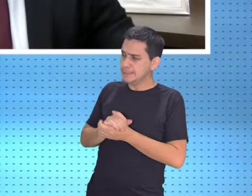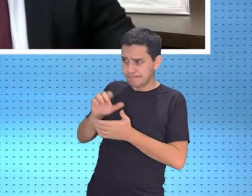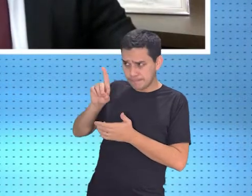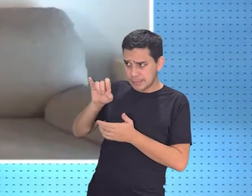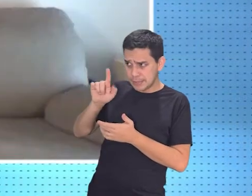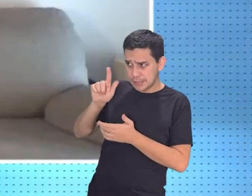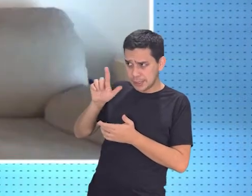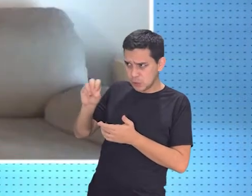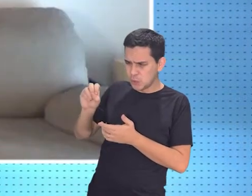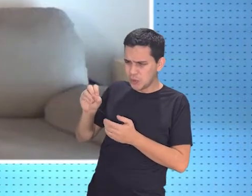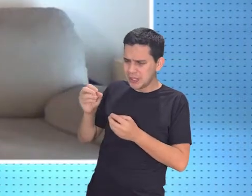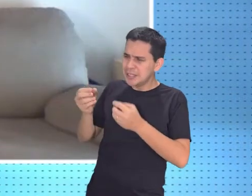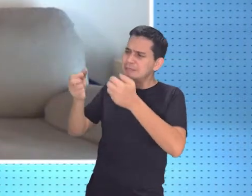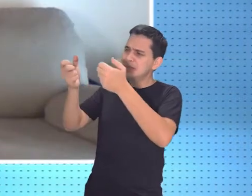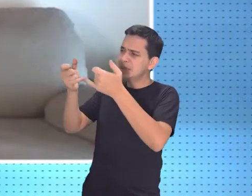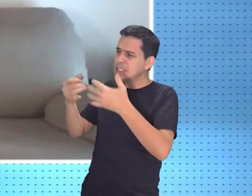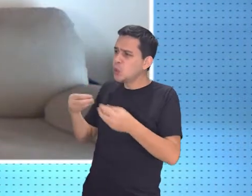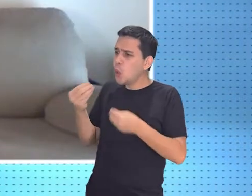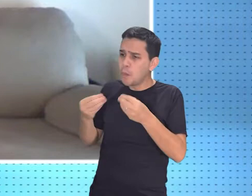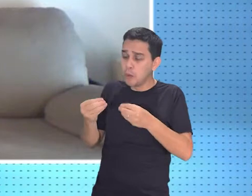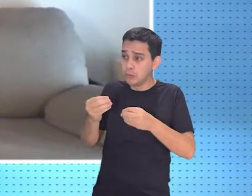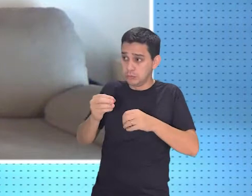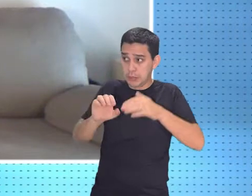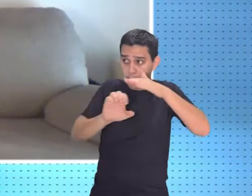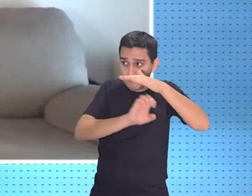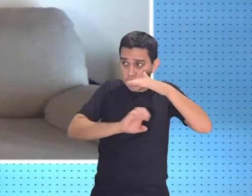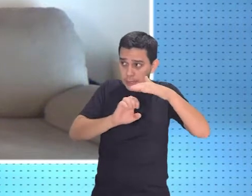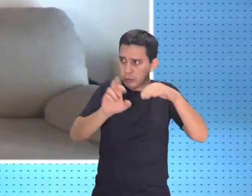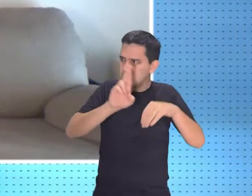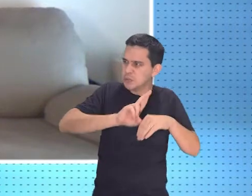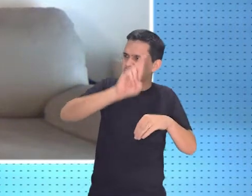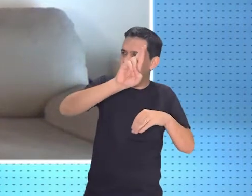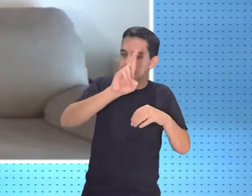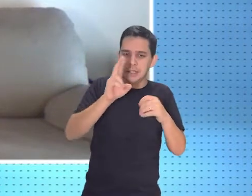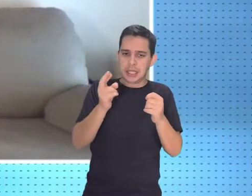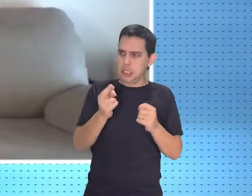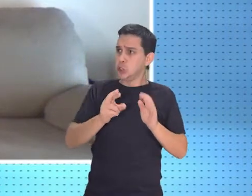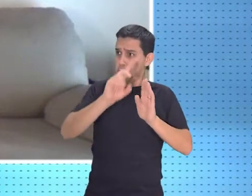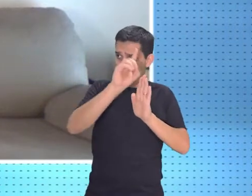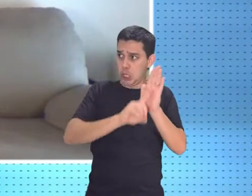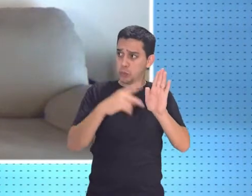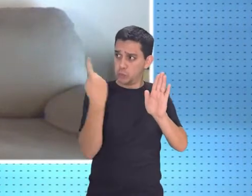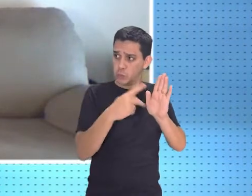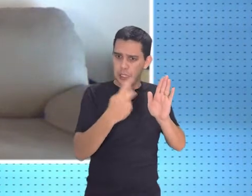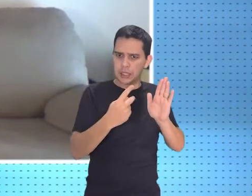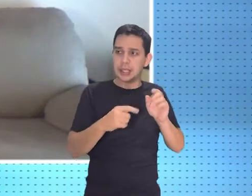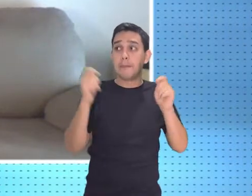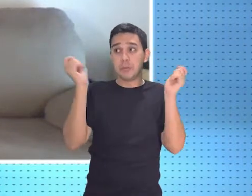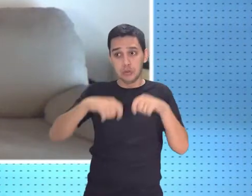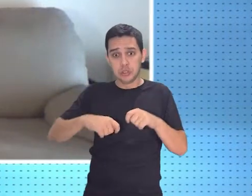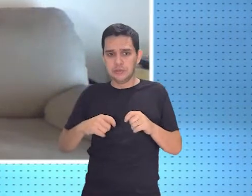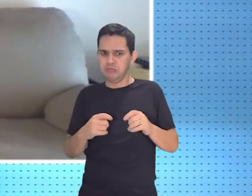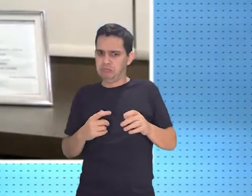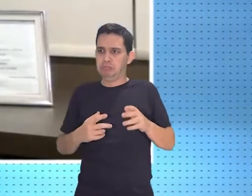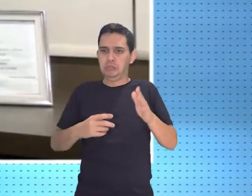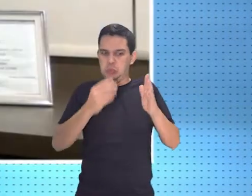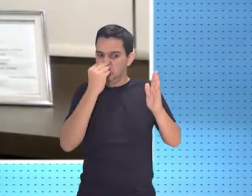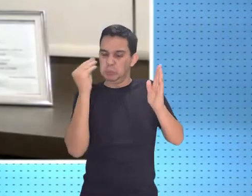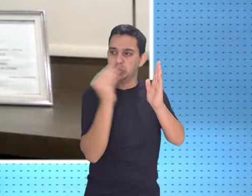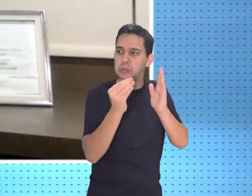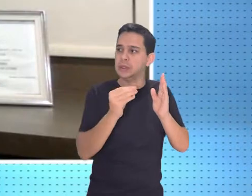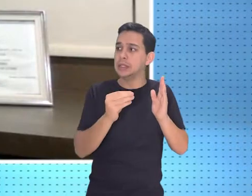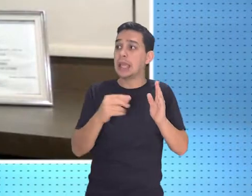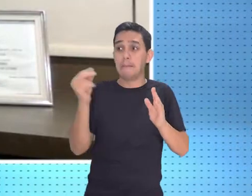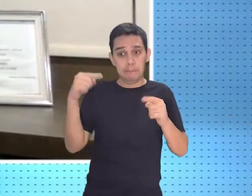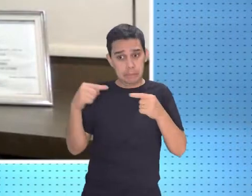de personalidade da pessoa jurídica que podem ser violados e que ensejam danos morais?